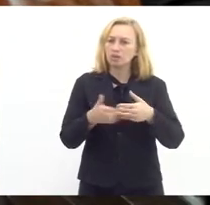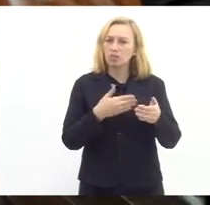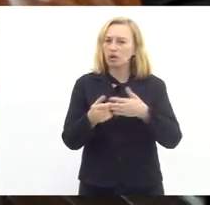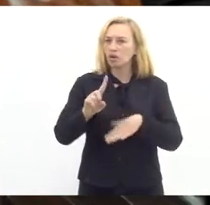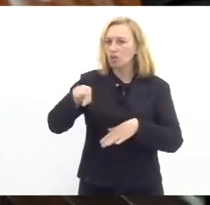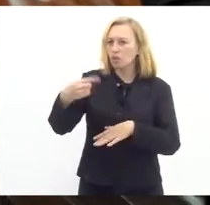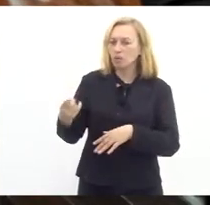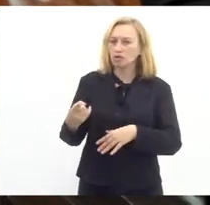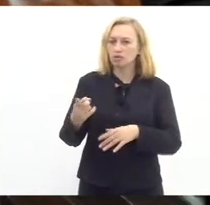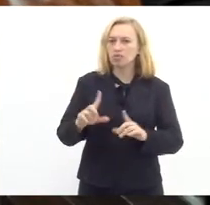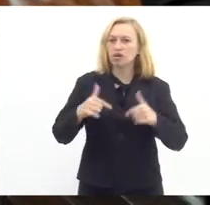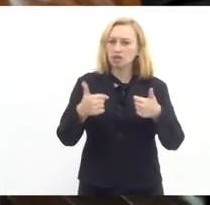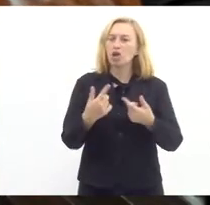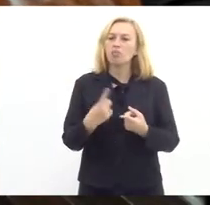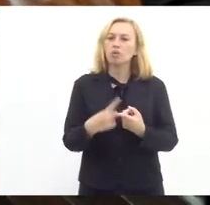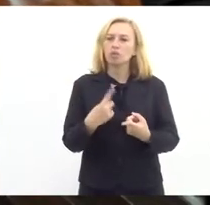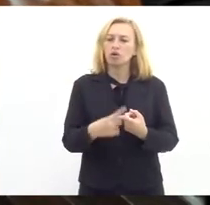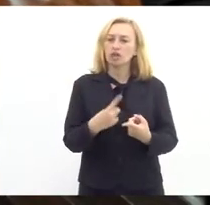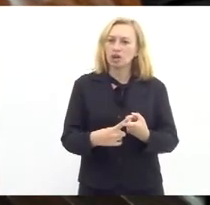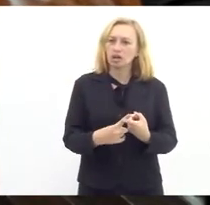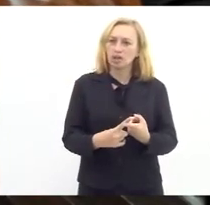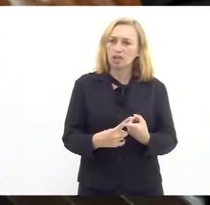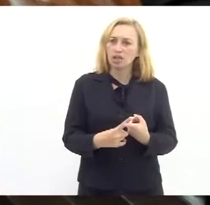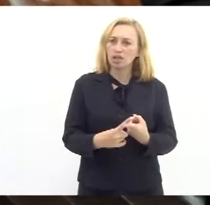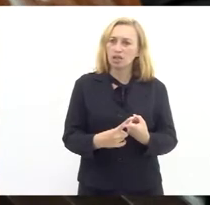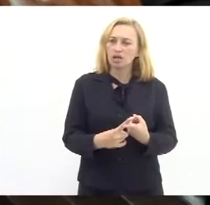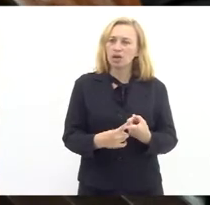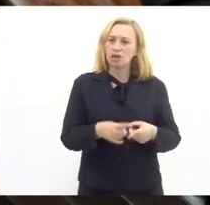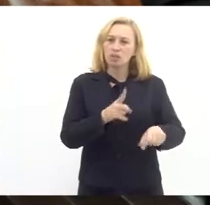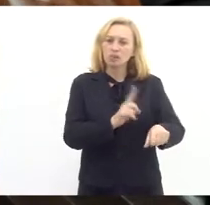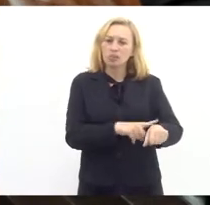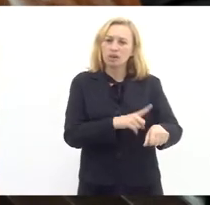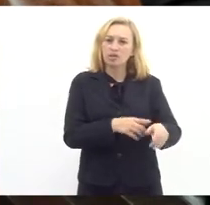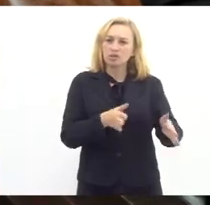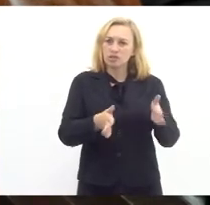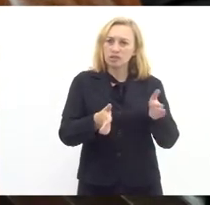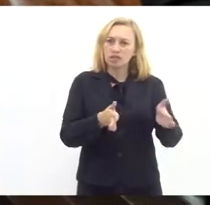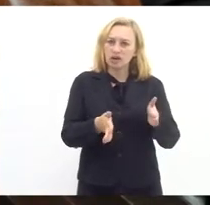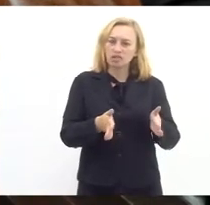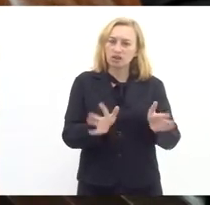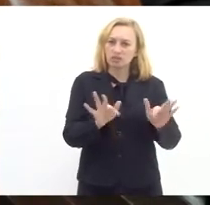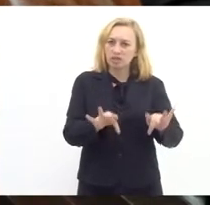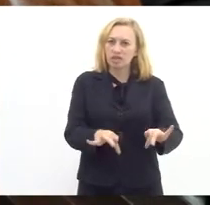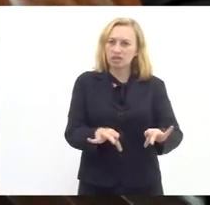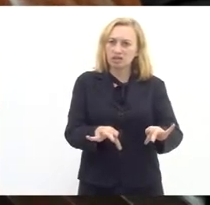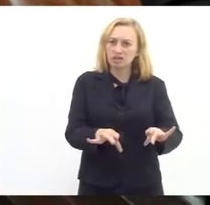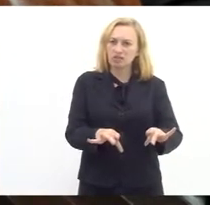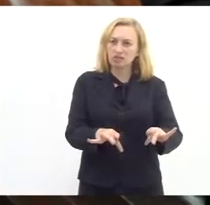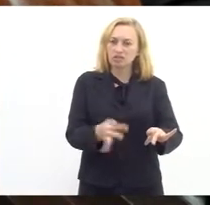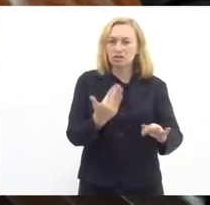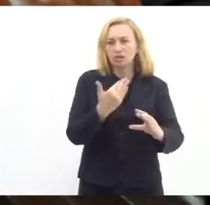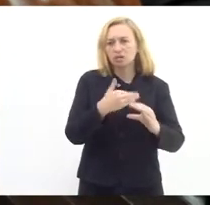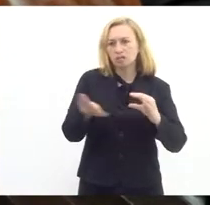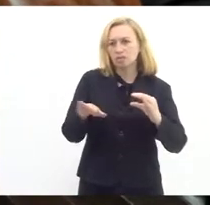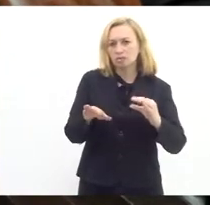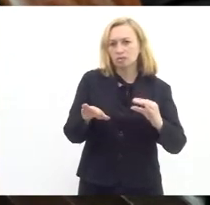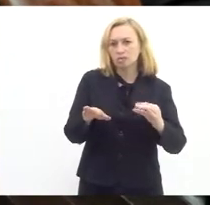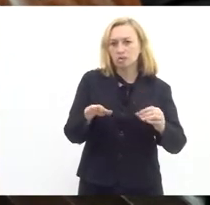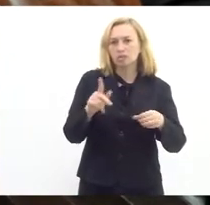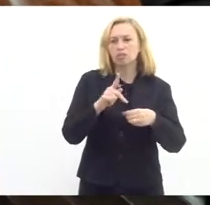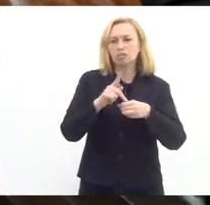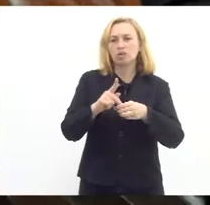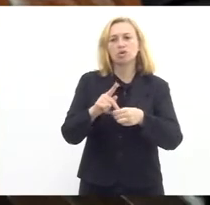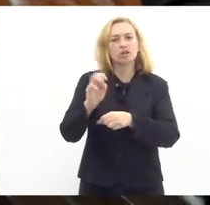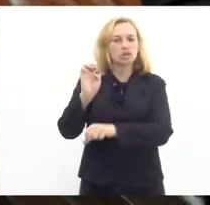tipo de providência, porque, uma vez vencido o prazo, a gente manda para a Procuradoria